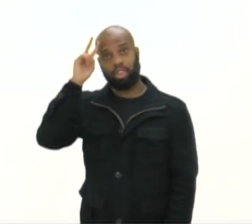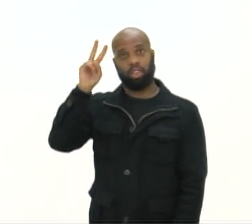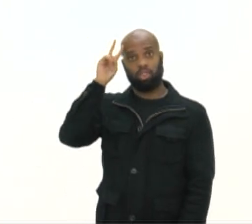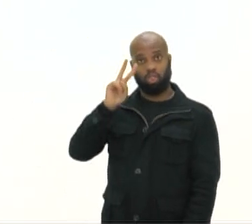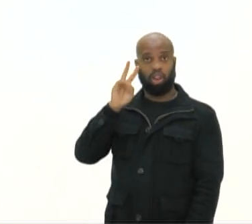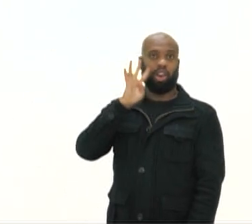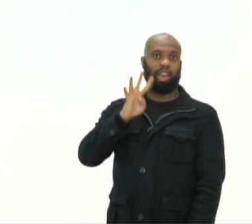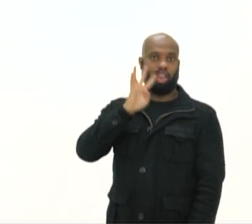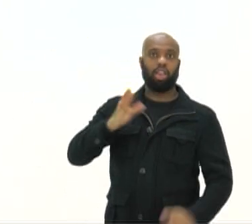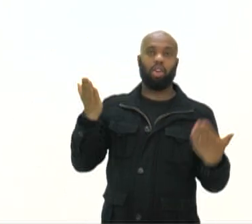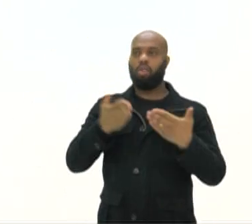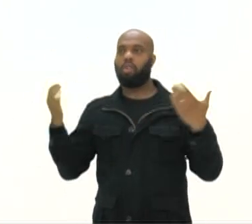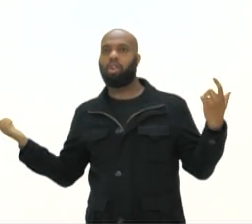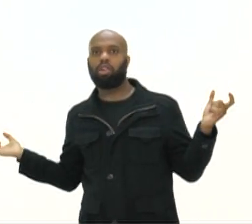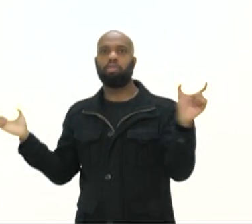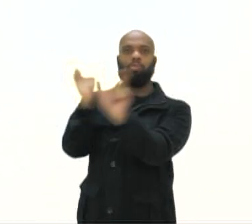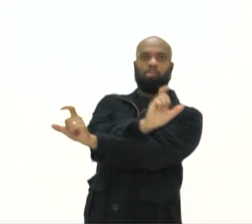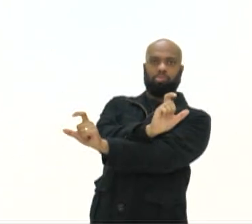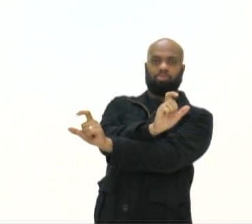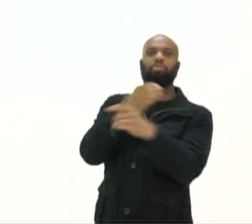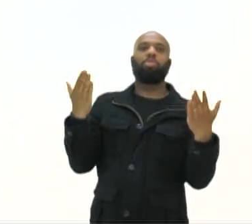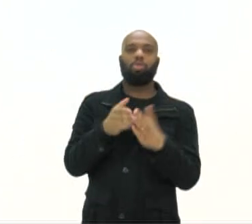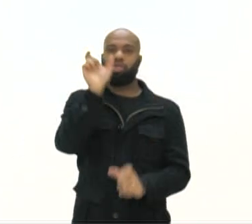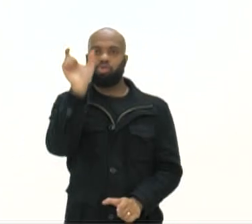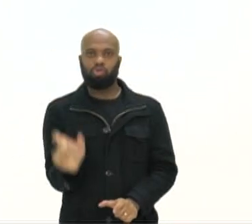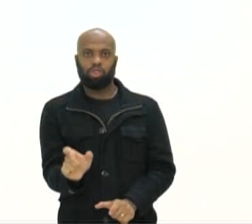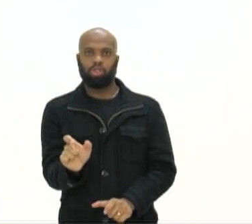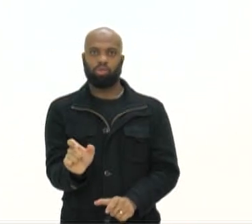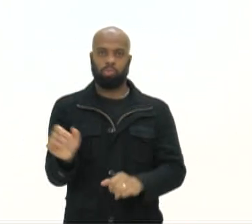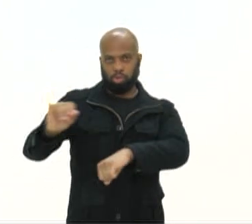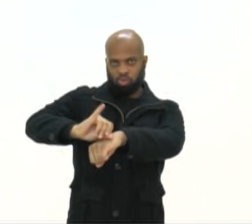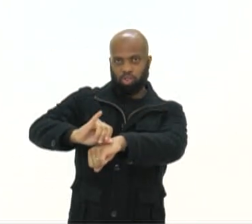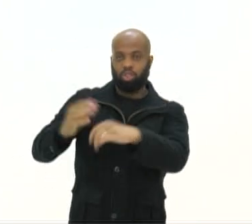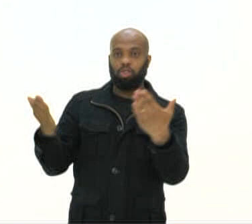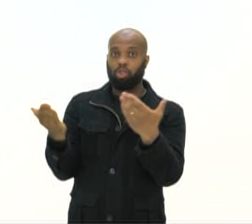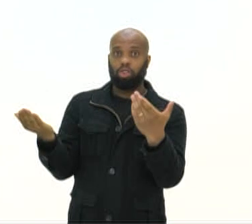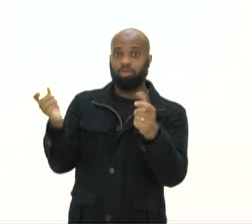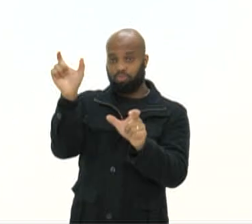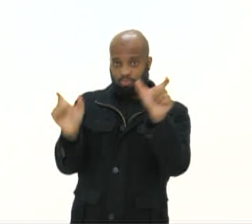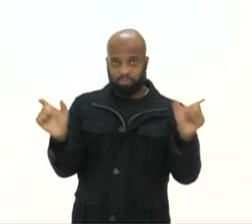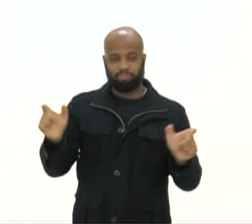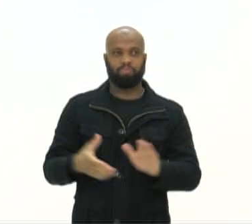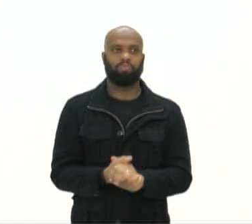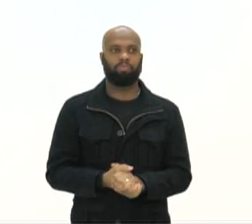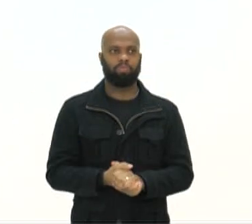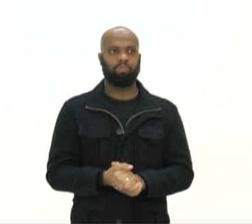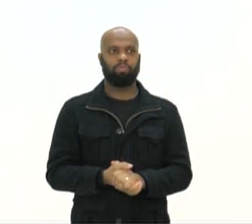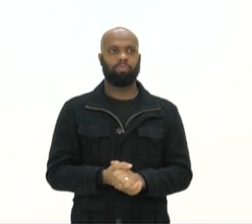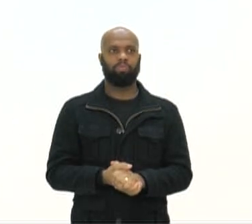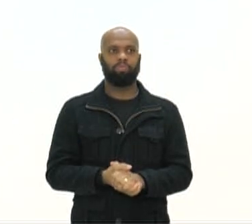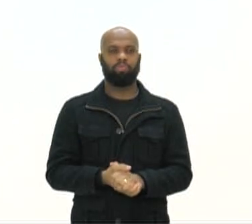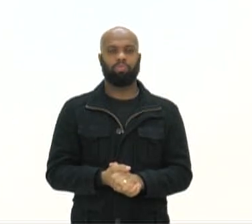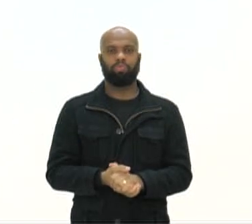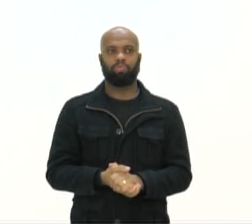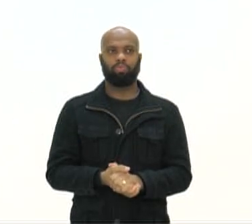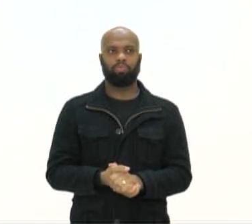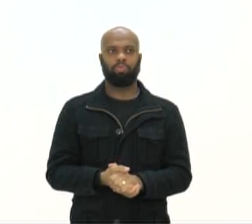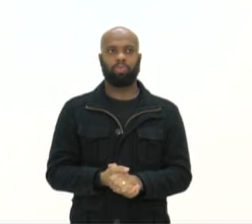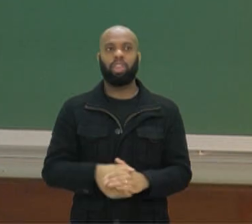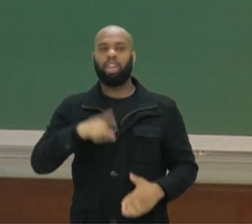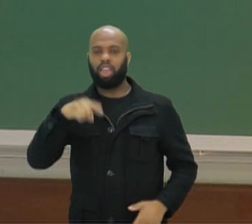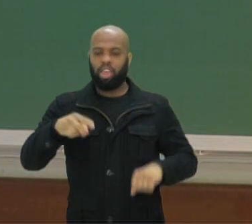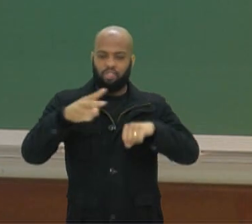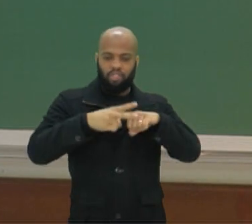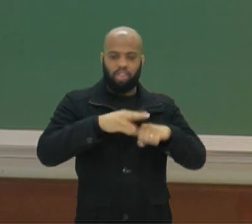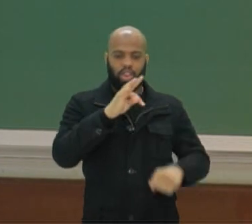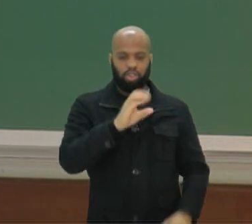legais. Joga para frente. Esse outro objeto vira sujeito. Nice stories are told to the kids by David, ok? Verbo to